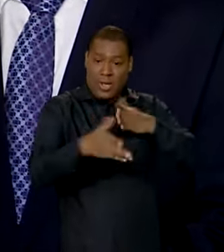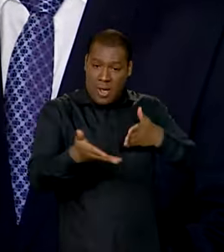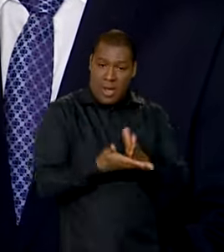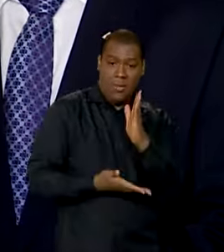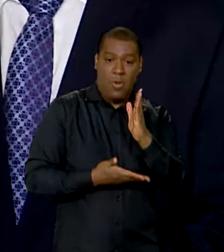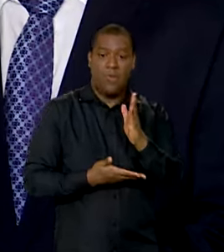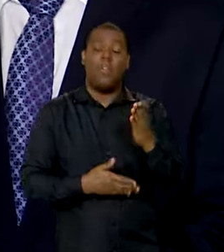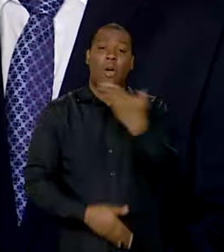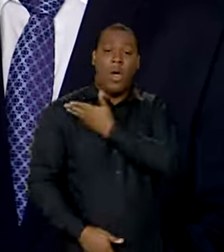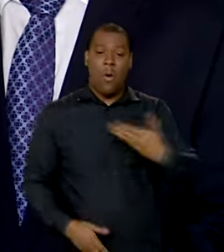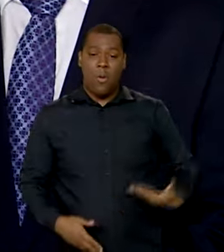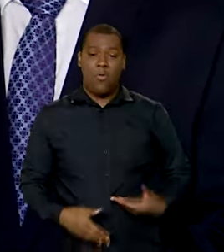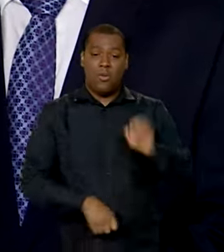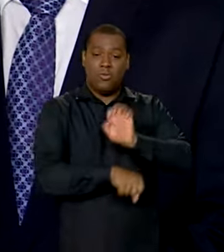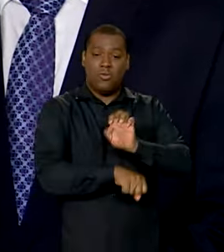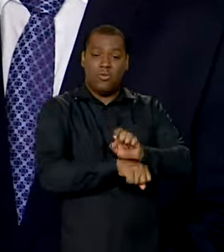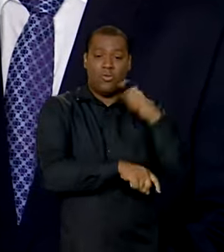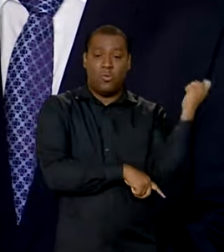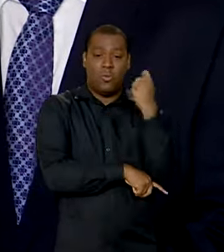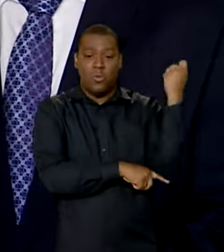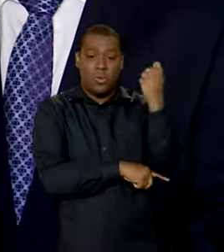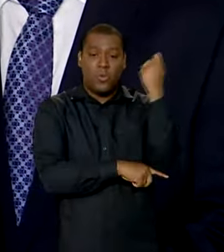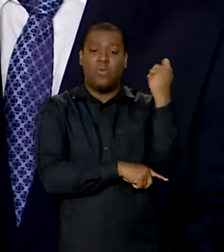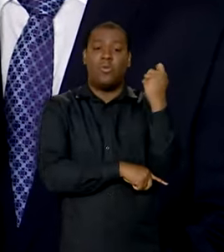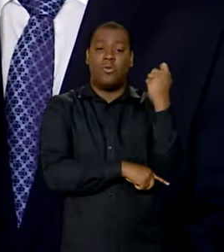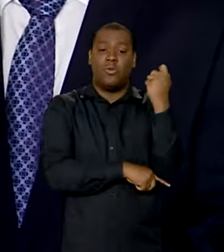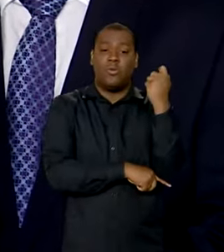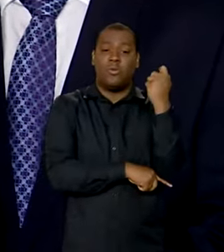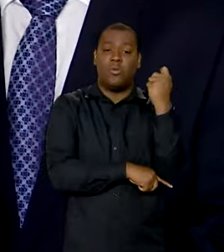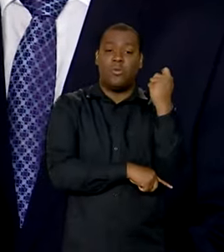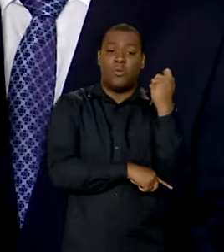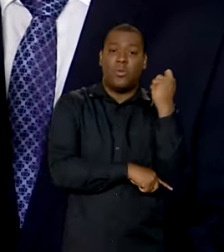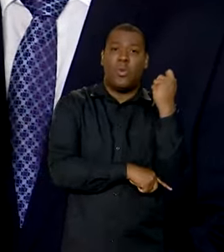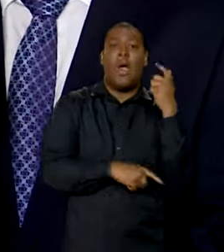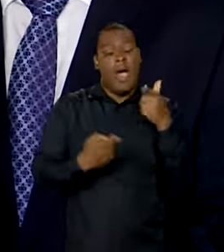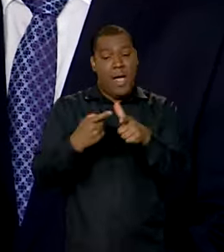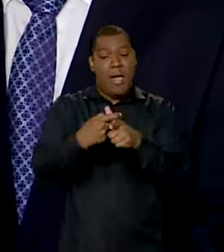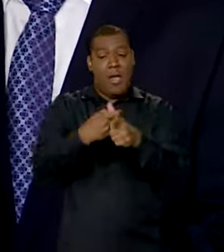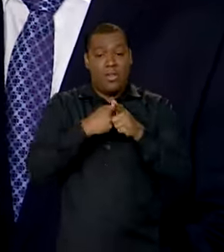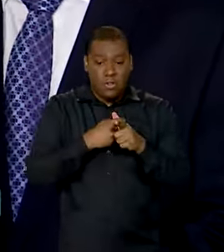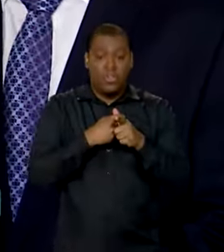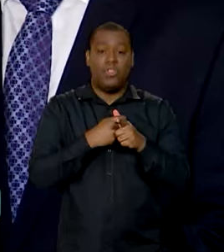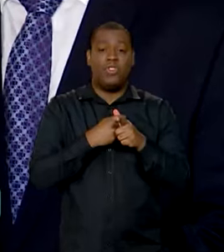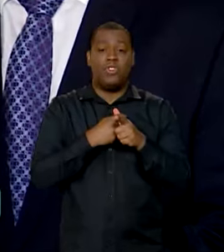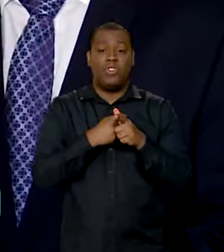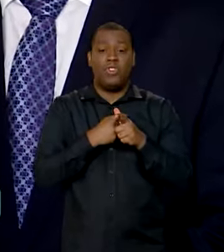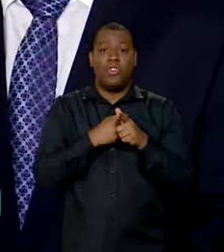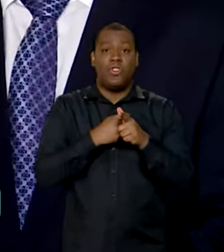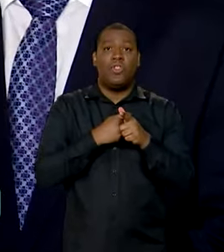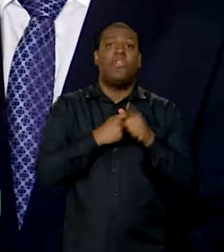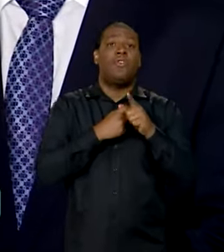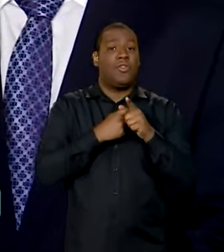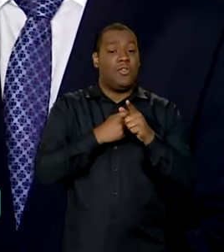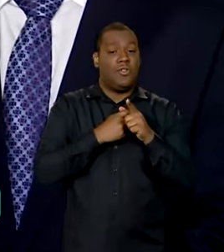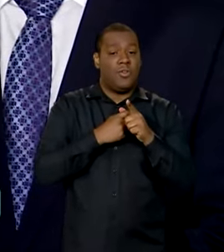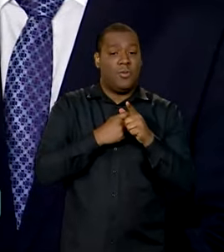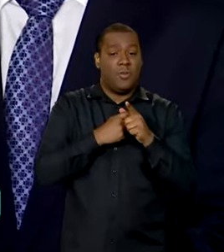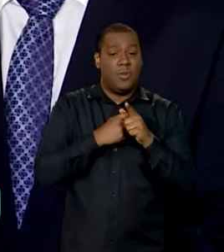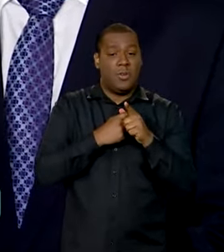Estado do Rio Grande do Sul deixa de pagar 100% dos seus compromissos com a União por 36